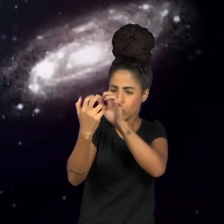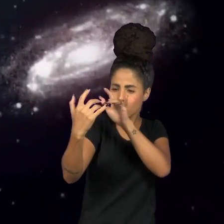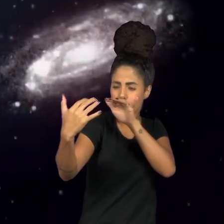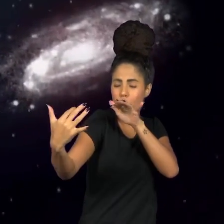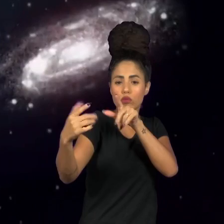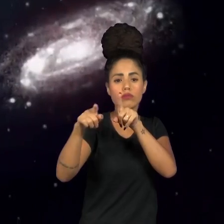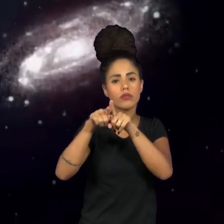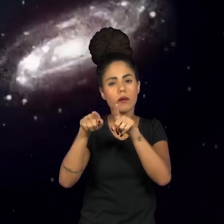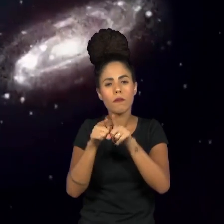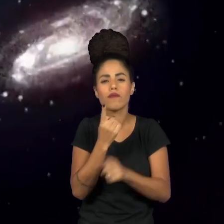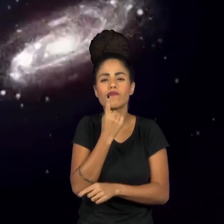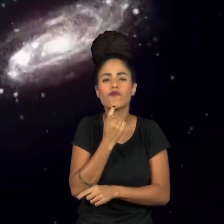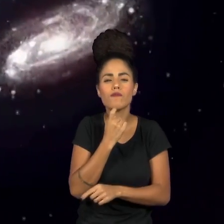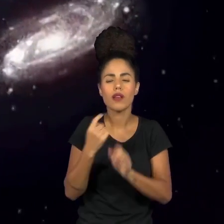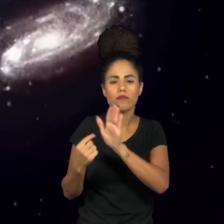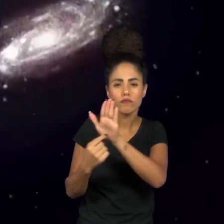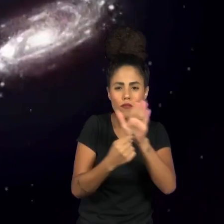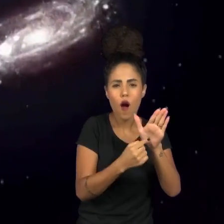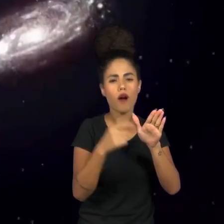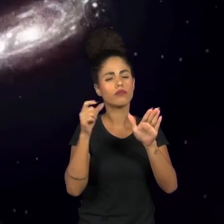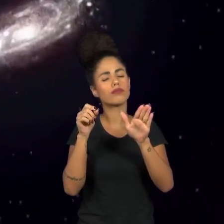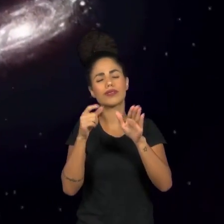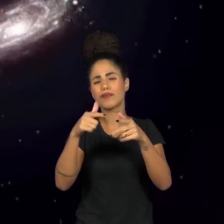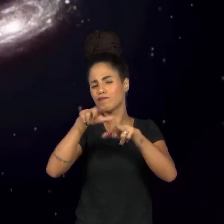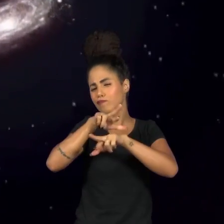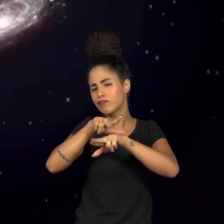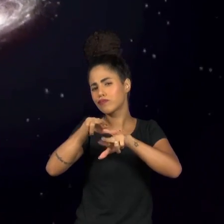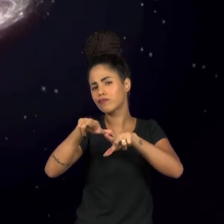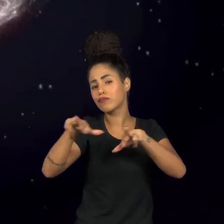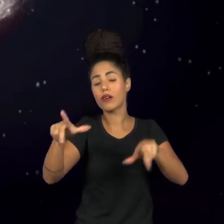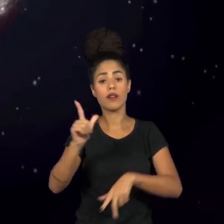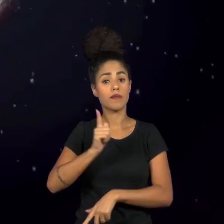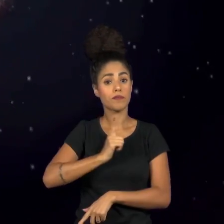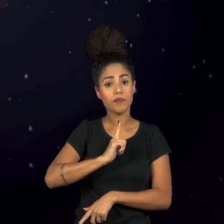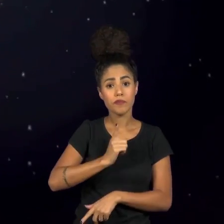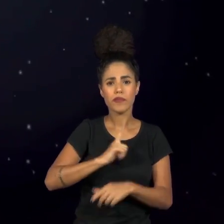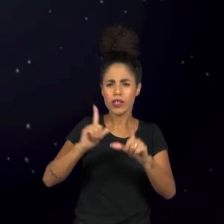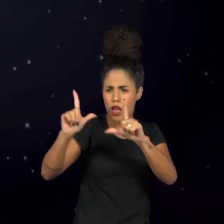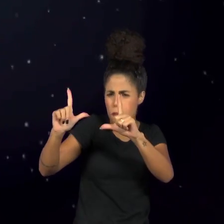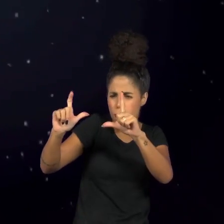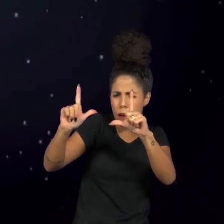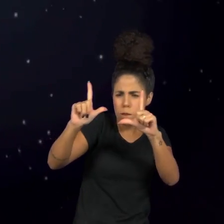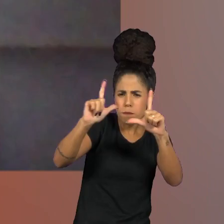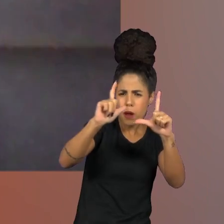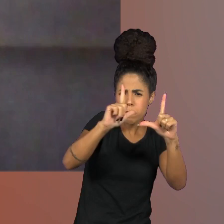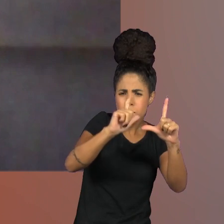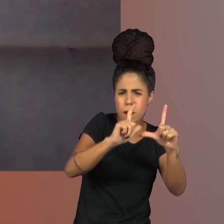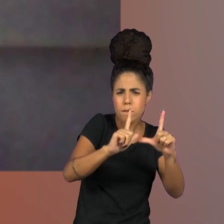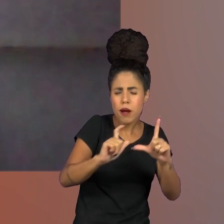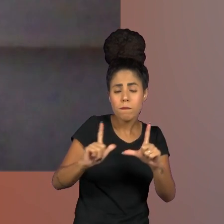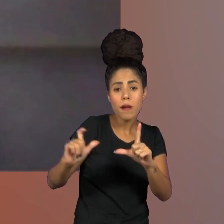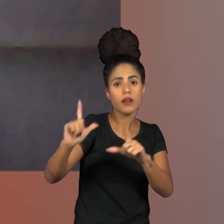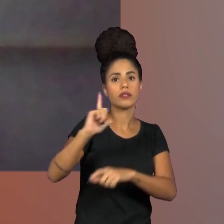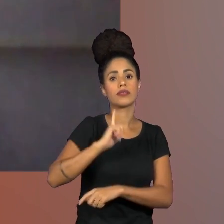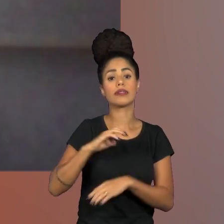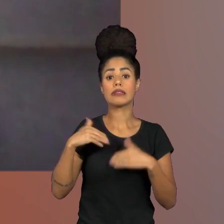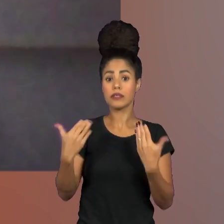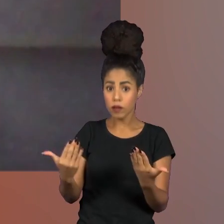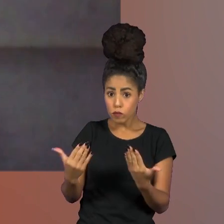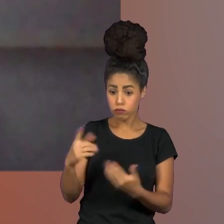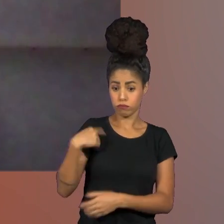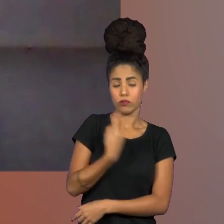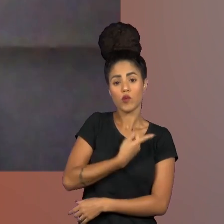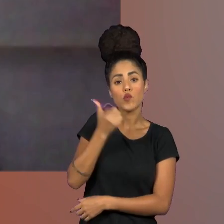de infravermelho, mais de raio-x. Então, são várias fotos sobrepostas. Então, a foto